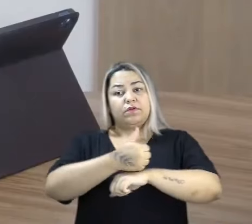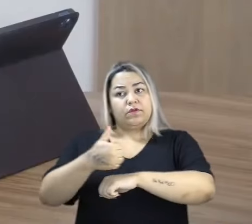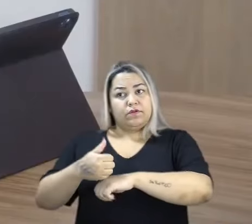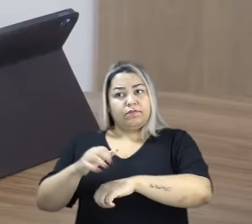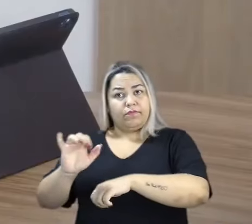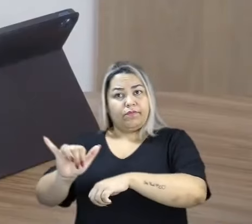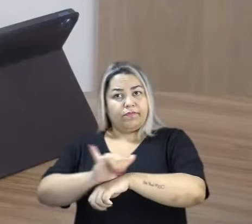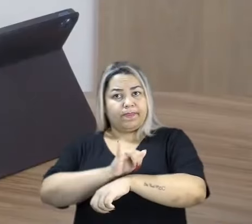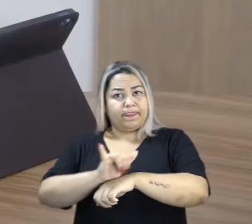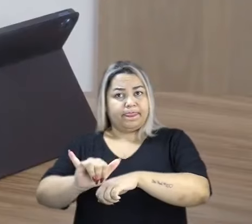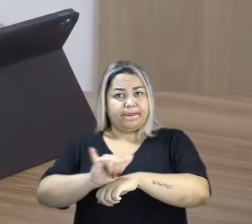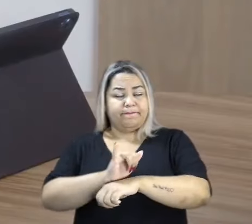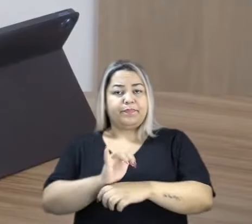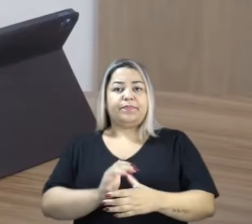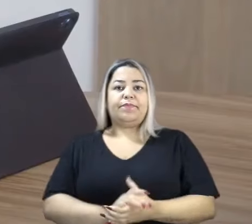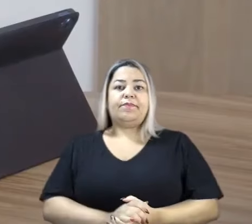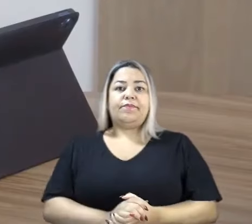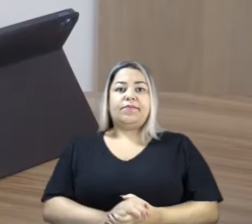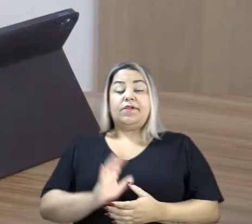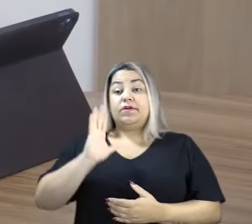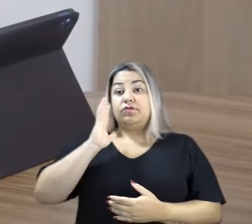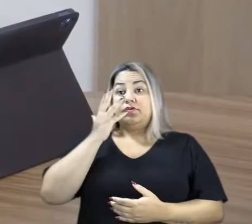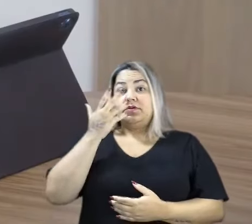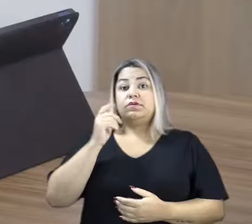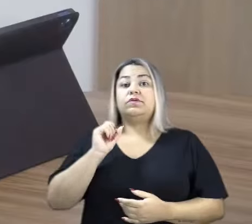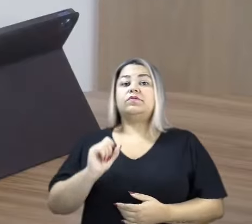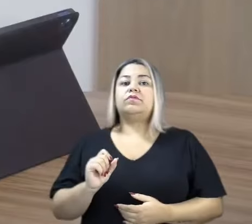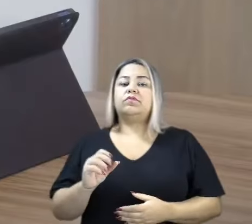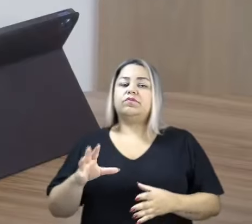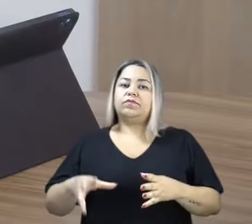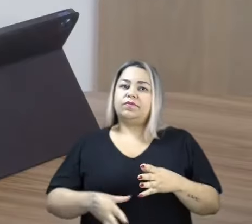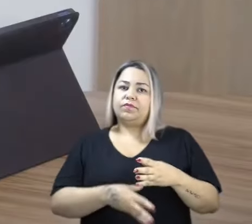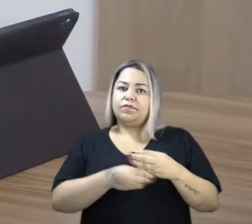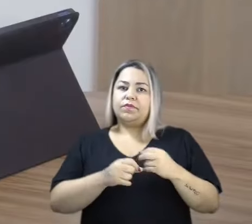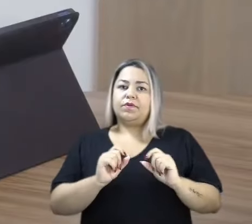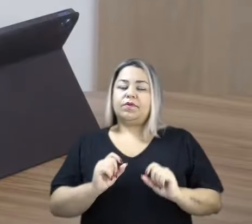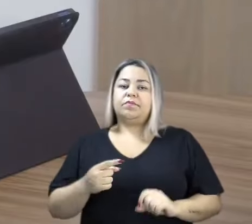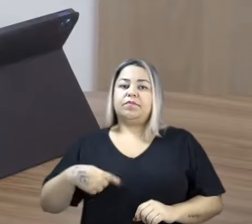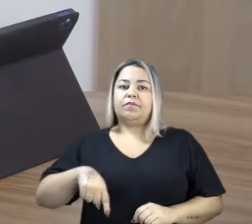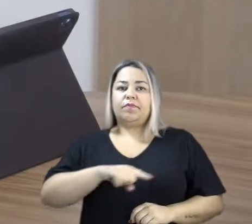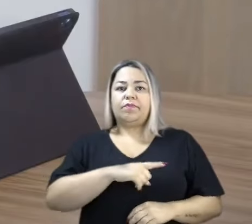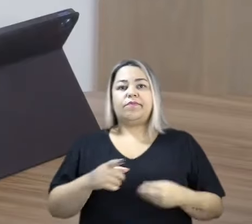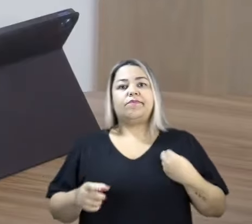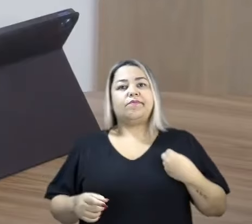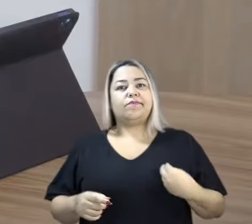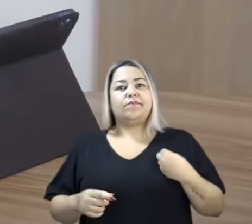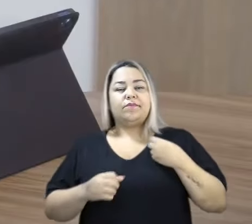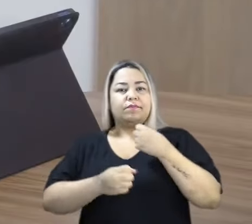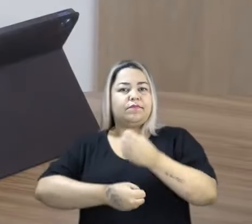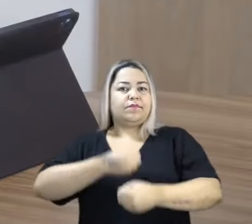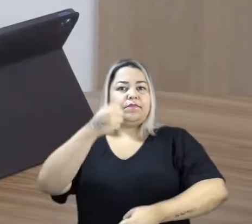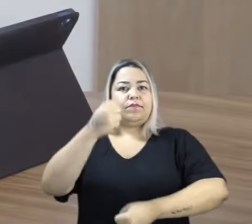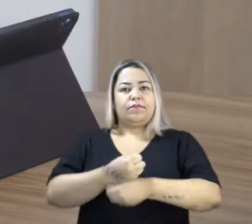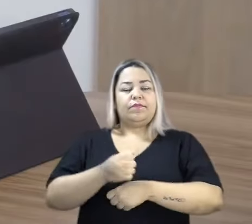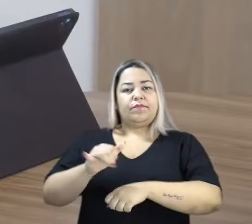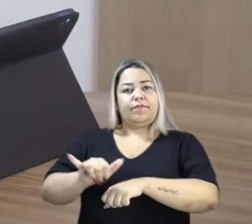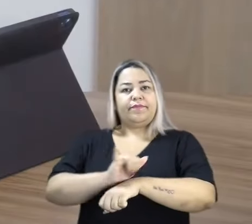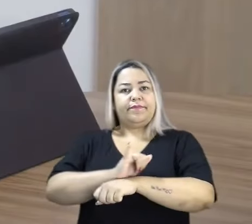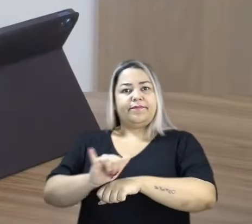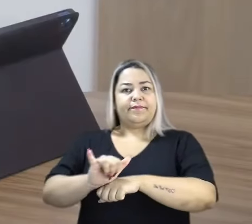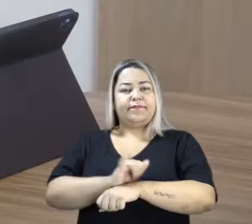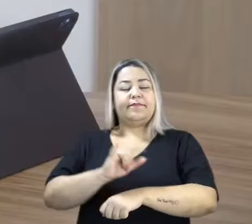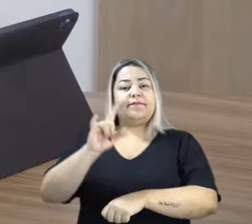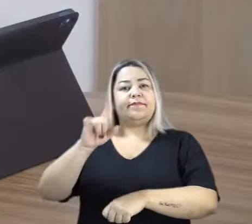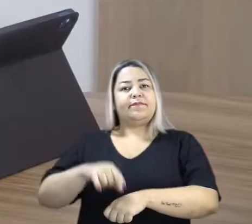estratégicos de decisão. Eu estou colocando isso porque a gente vai viver no ano que vem um momento estratégico que são